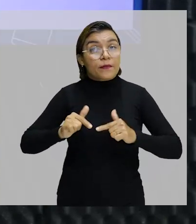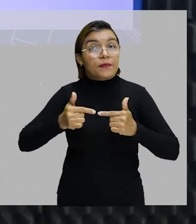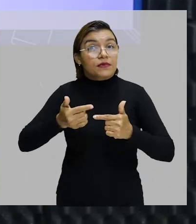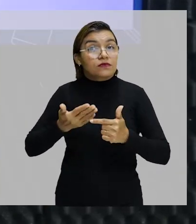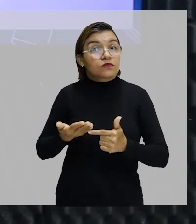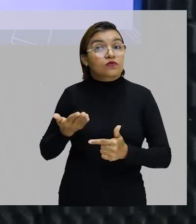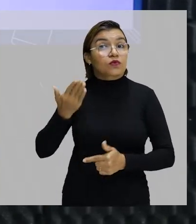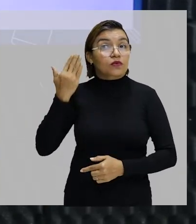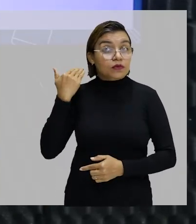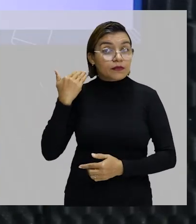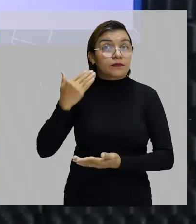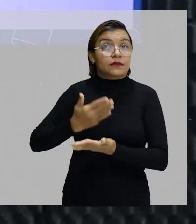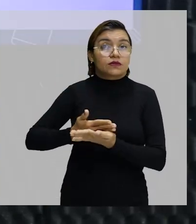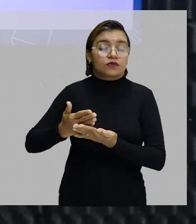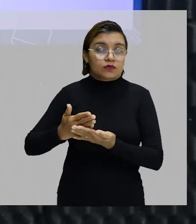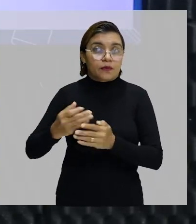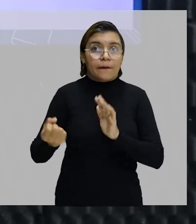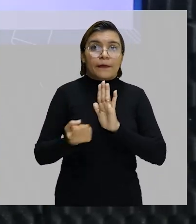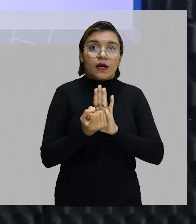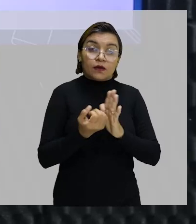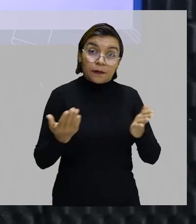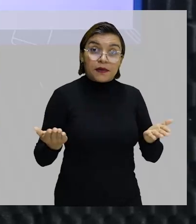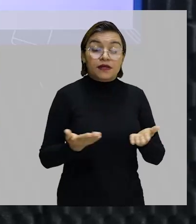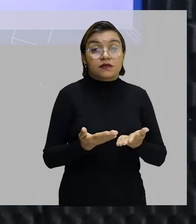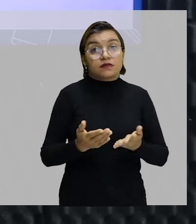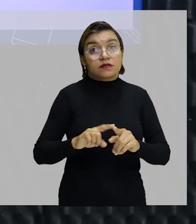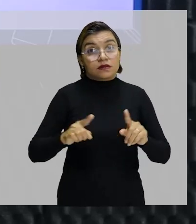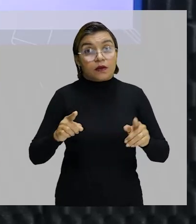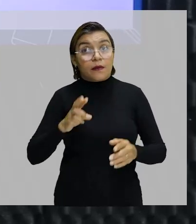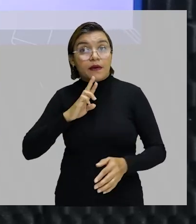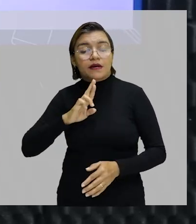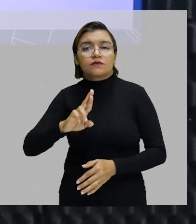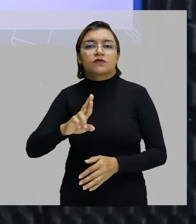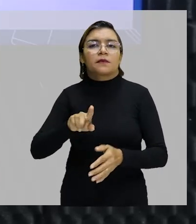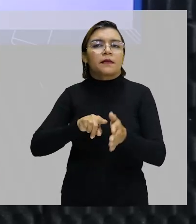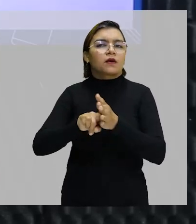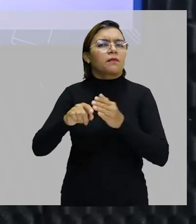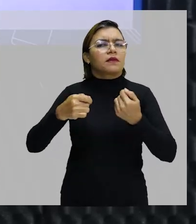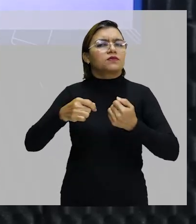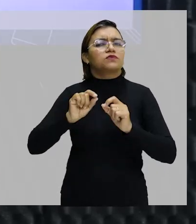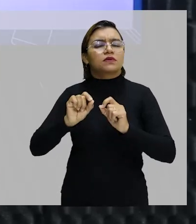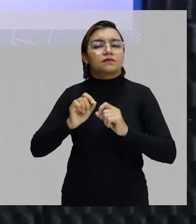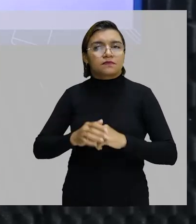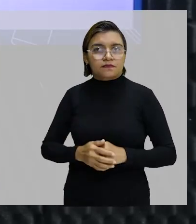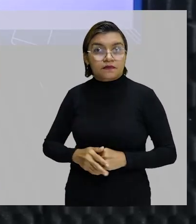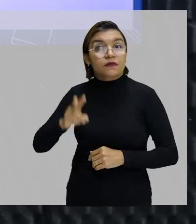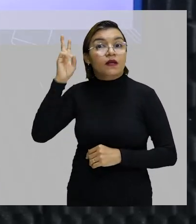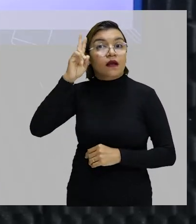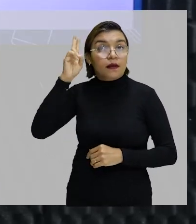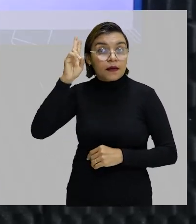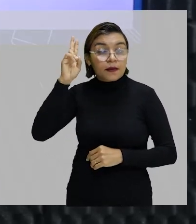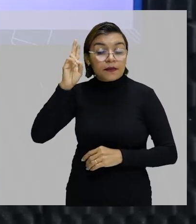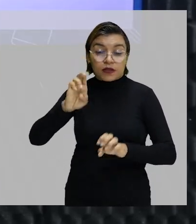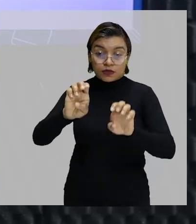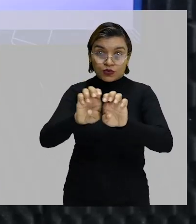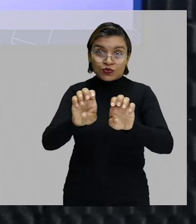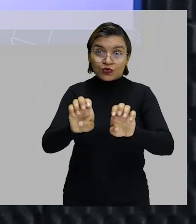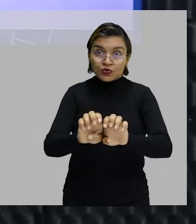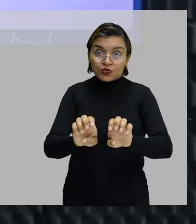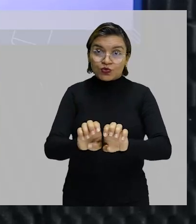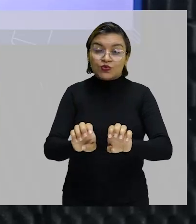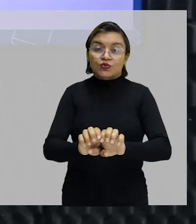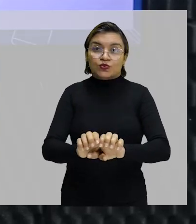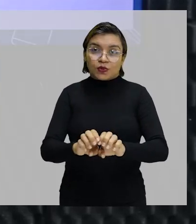no momento passado com um impacto no presente. Para eu responder essa pergunta, o que eu preciso? Lembrar da estrutura